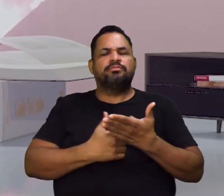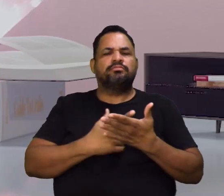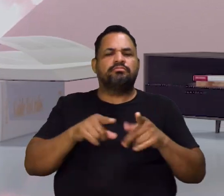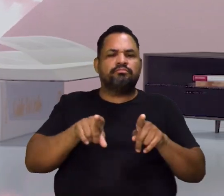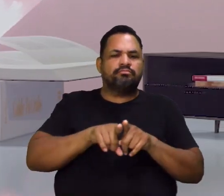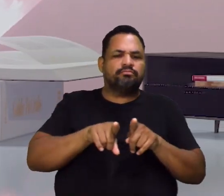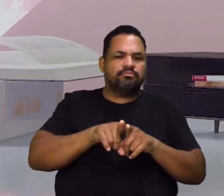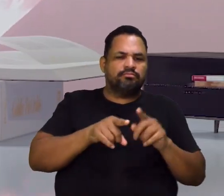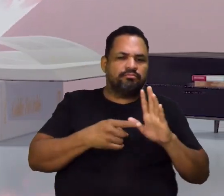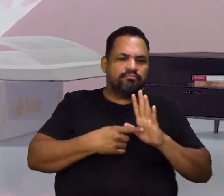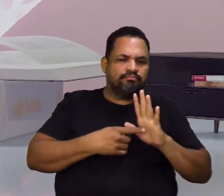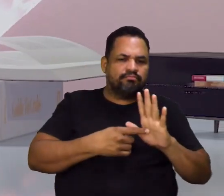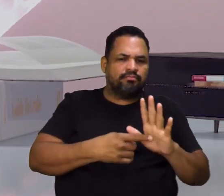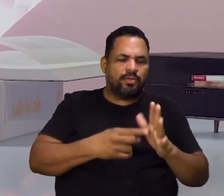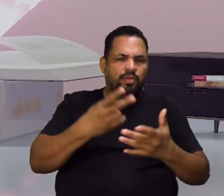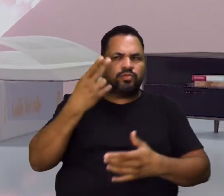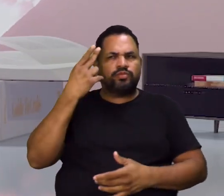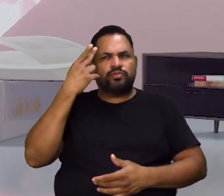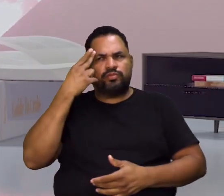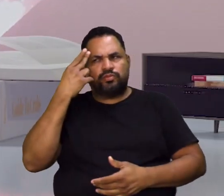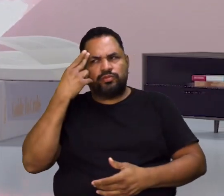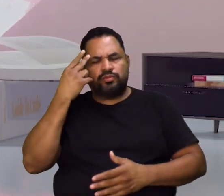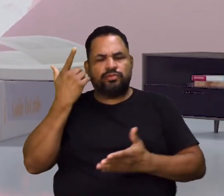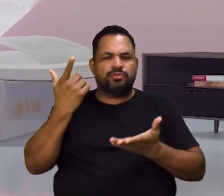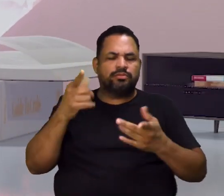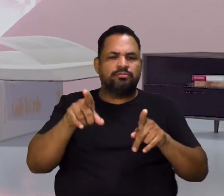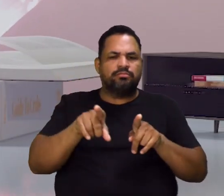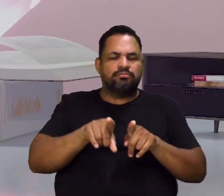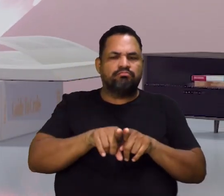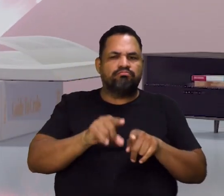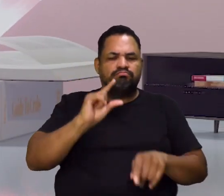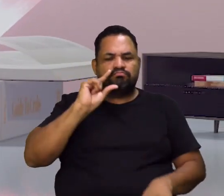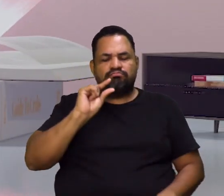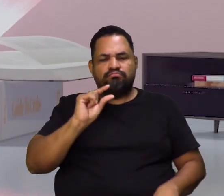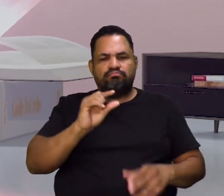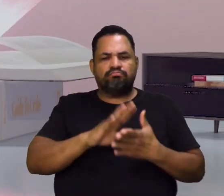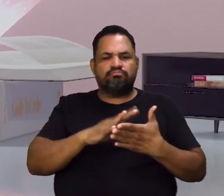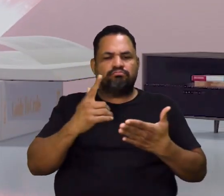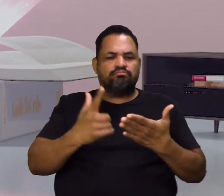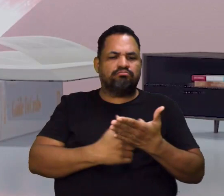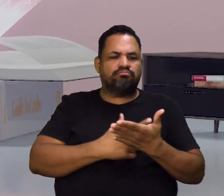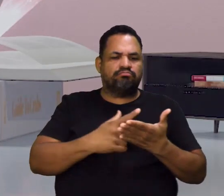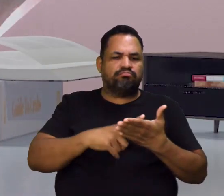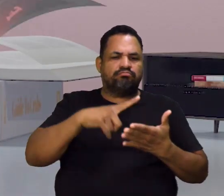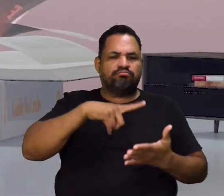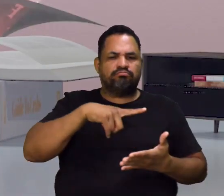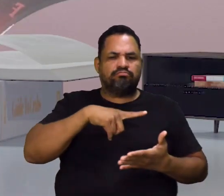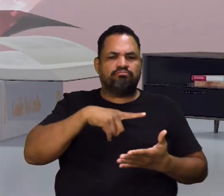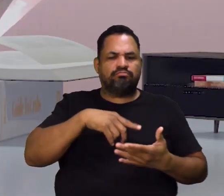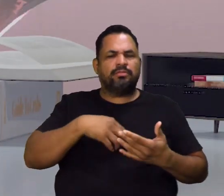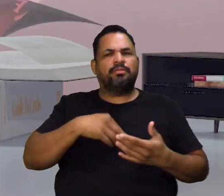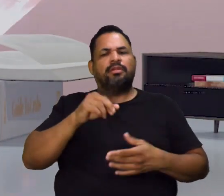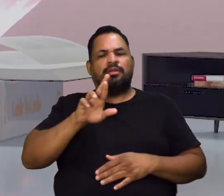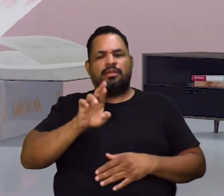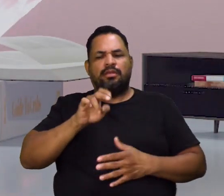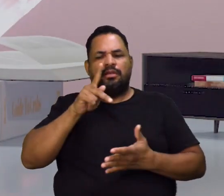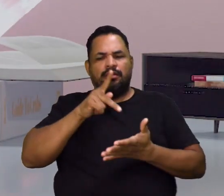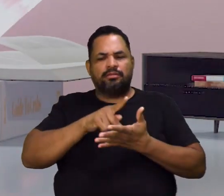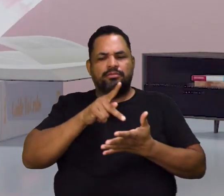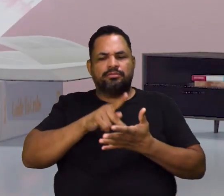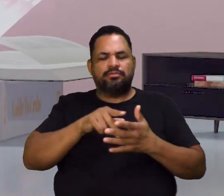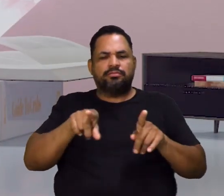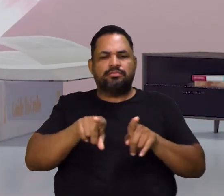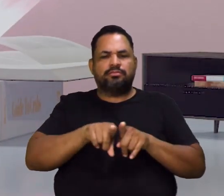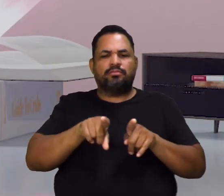também traz um pouquinho do naturalismo Traz esse livro tem um pouquinho do Realismo tem